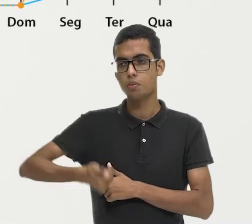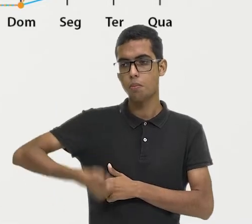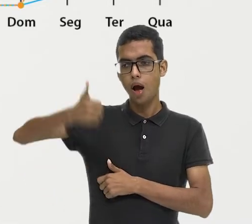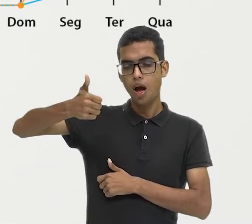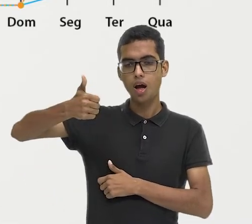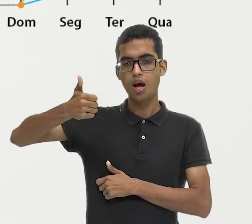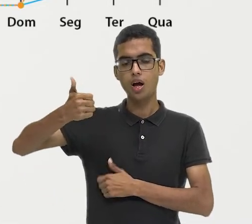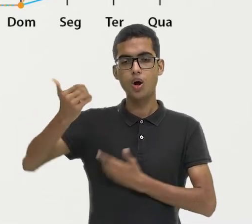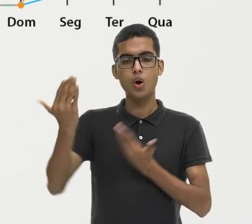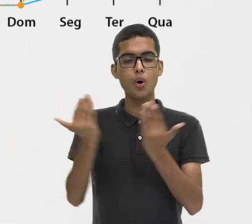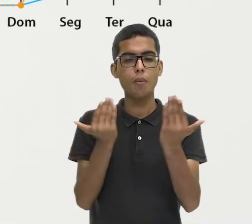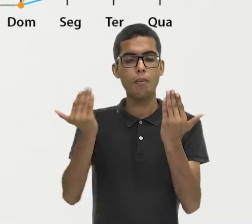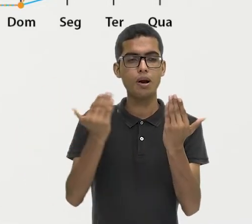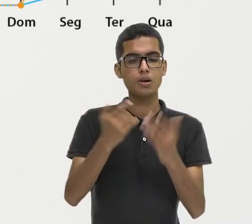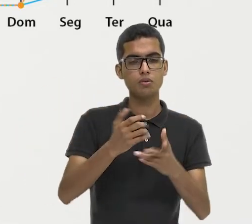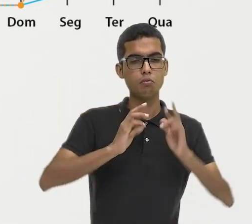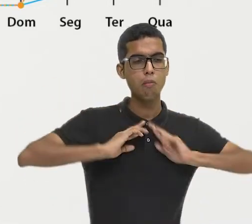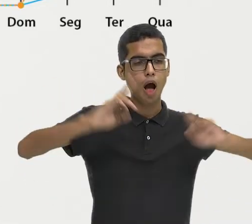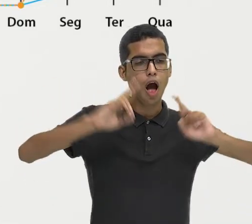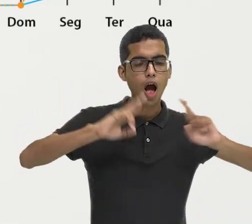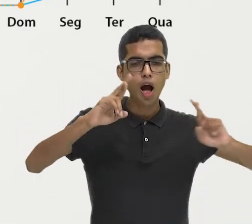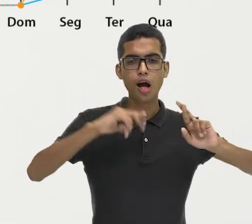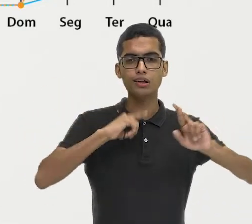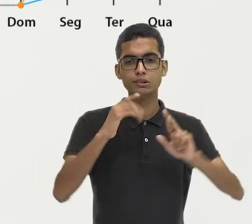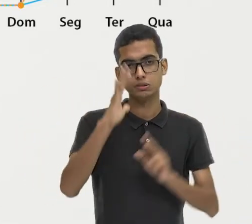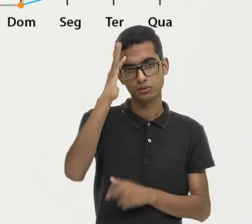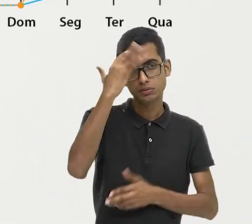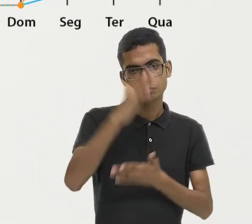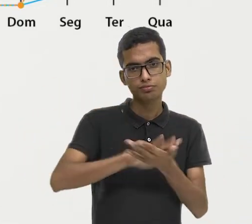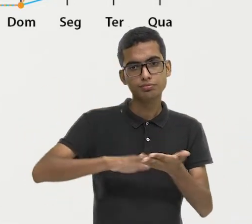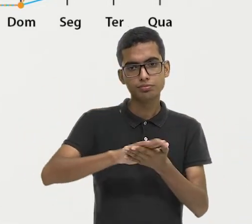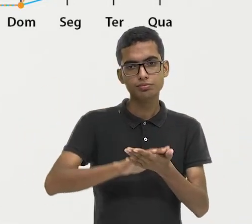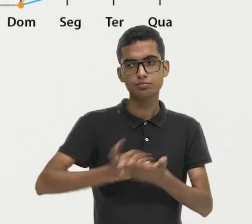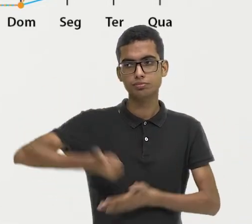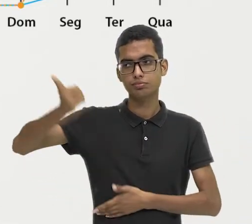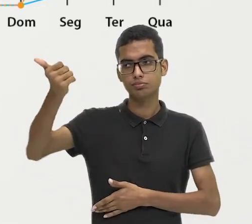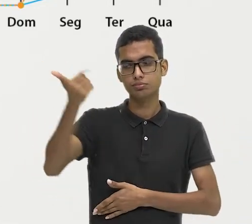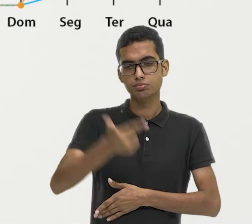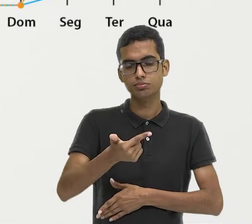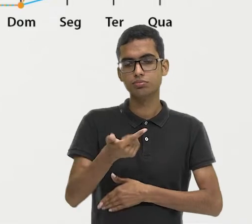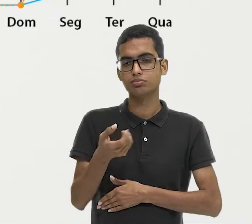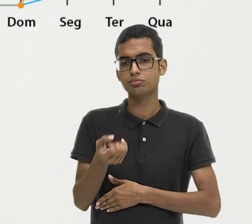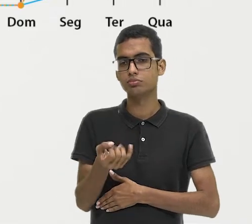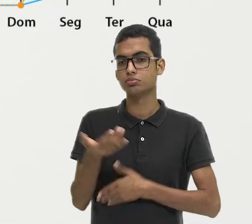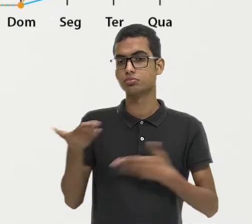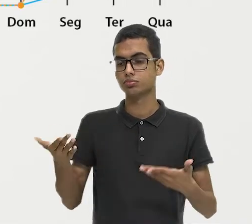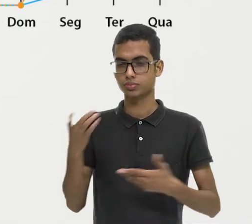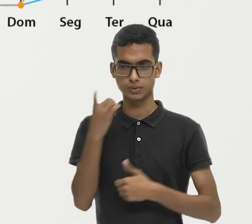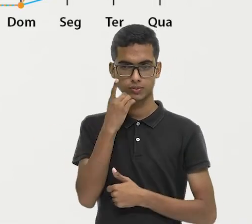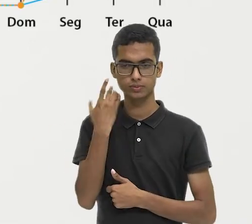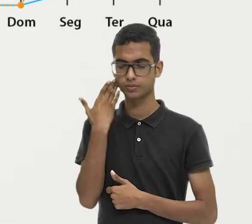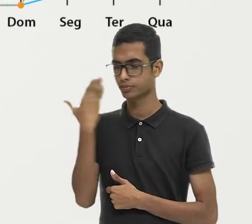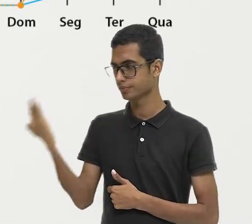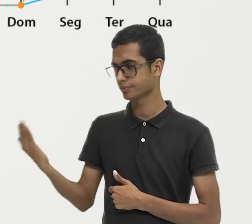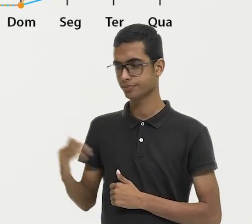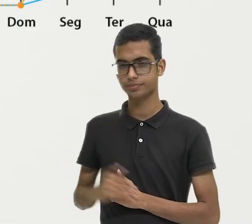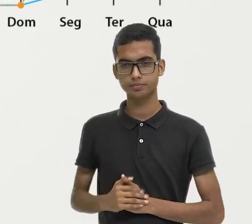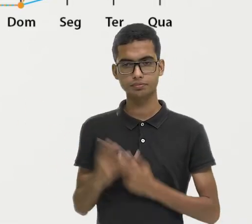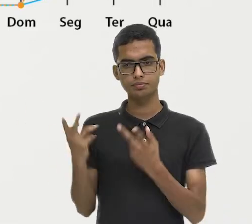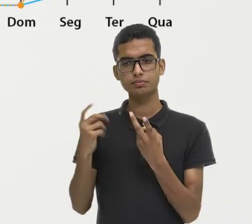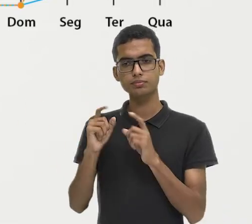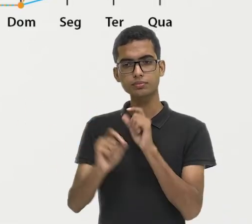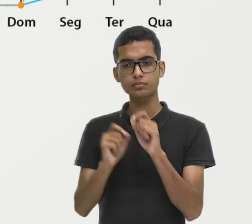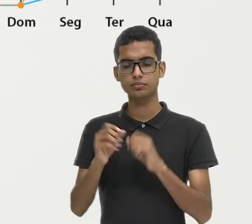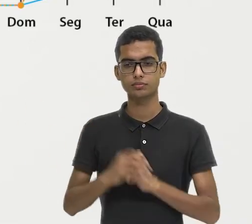recebidas. Então vamos lá. Em relação a esse gráfico, nós temos que essa